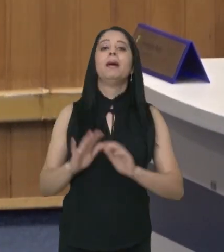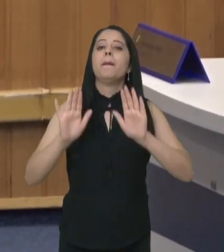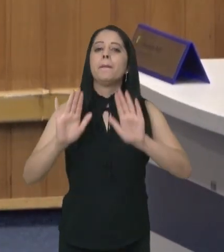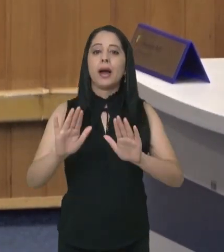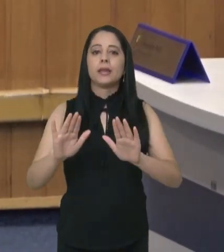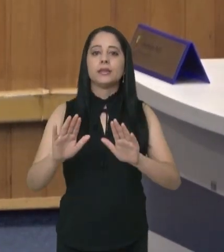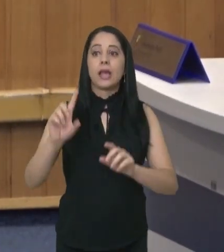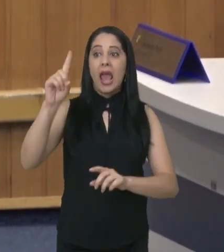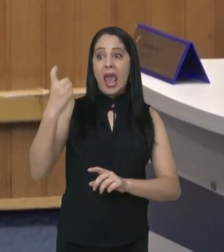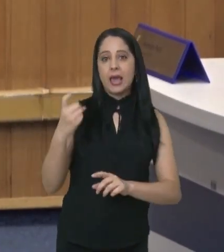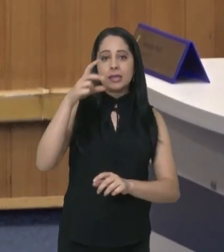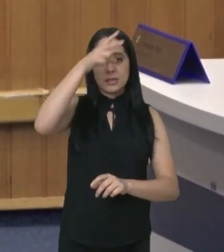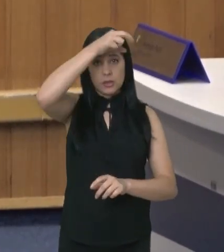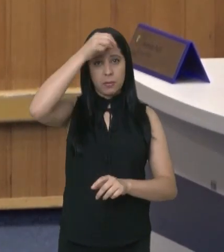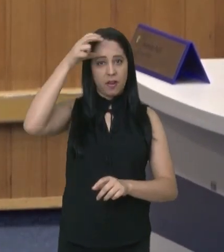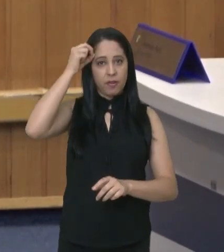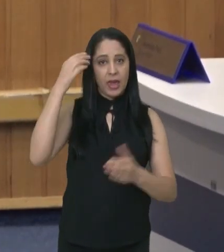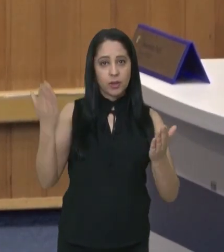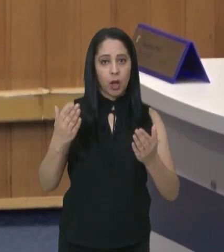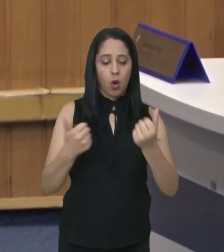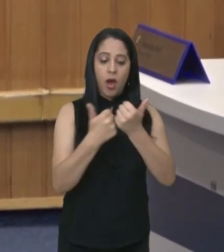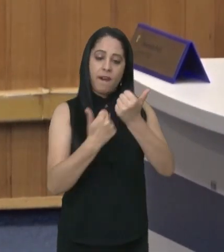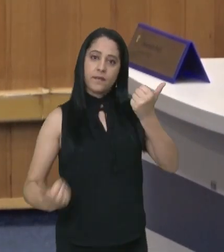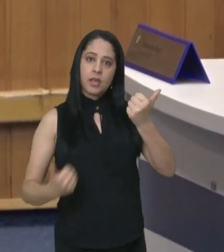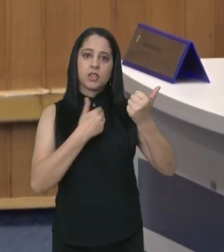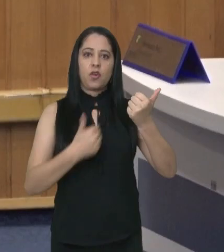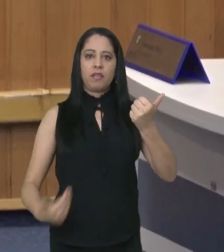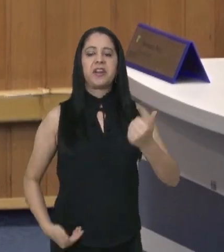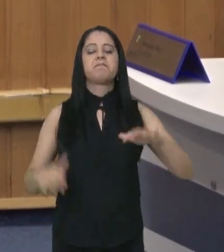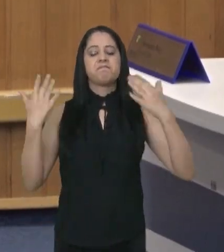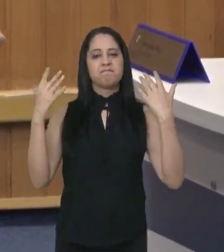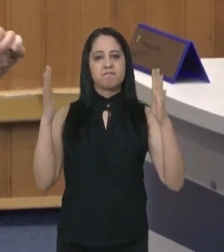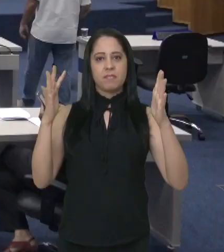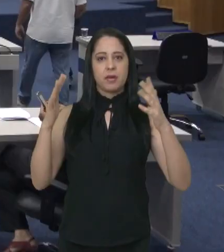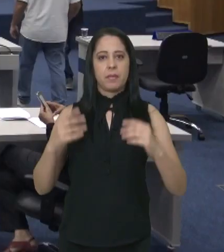como vice-governador do estado de São Paulo. Parabéns.